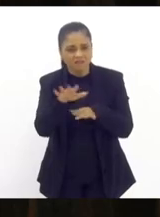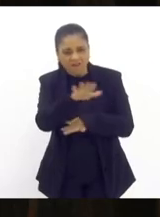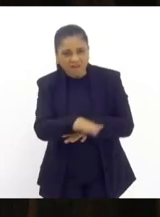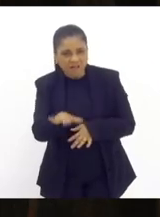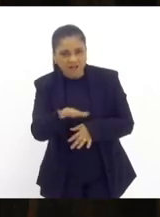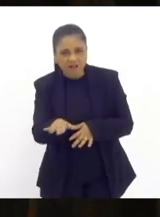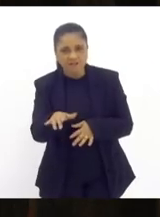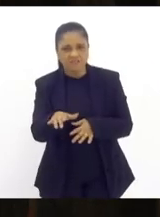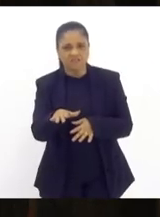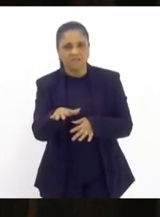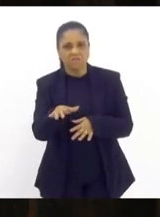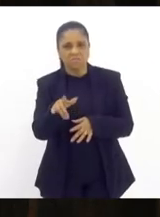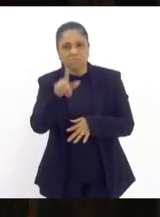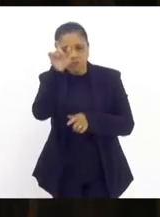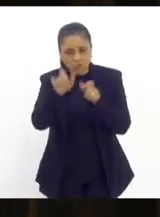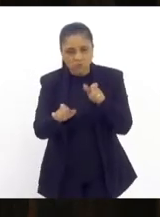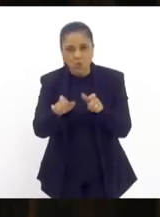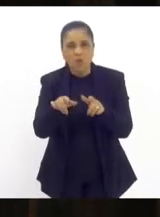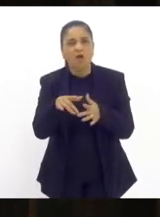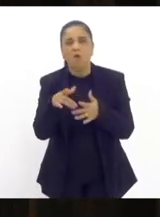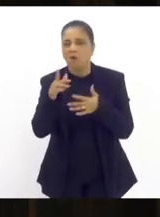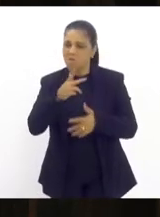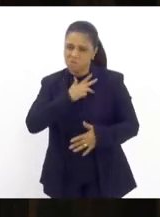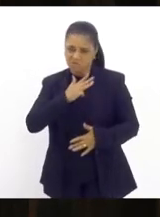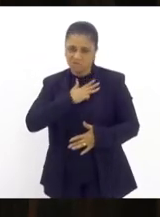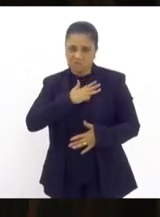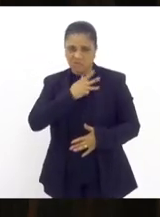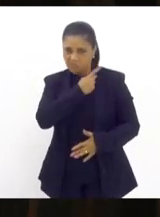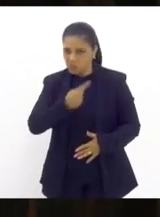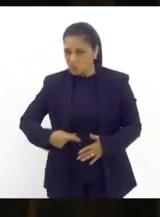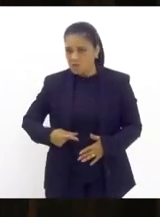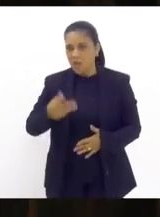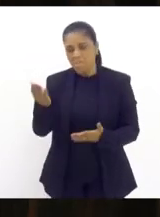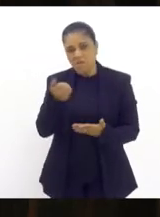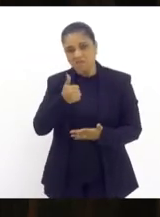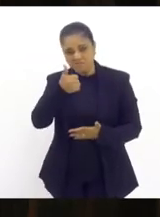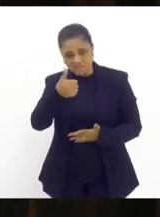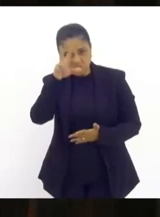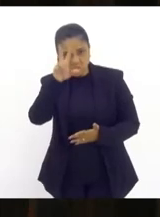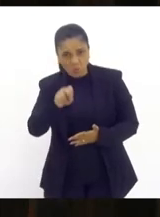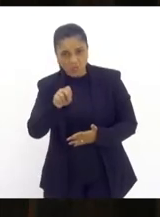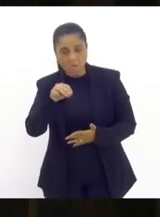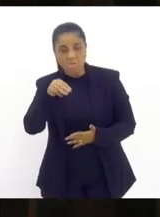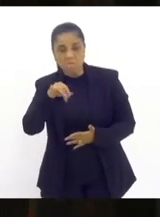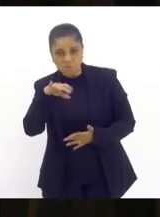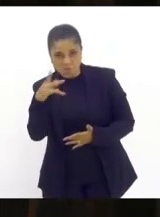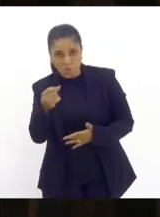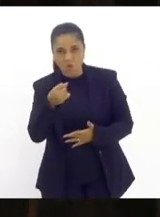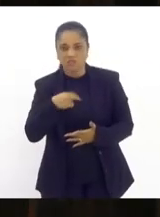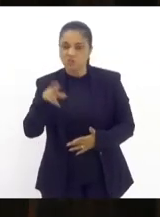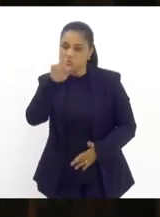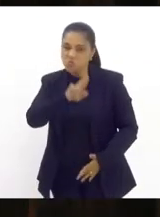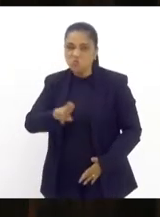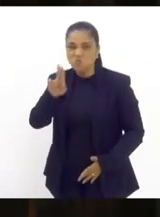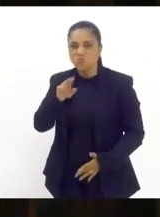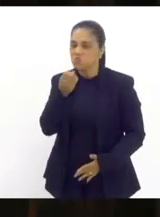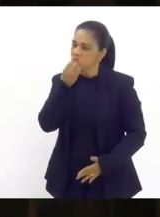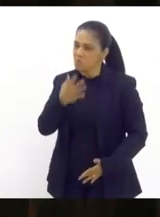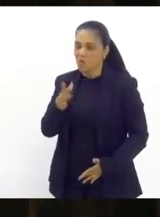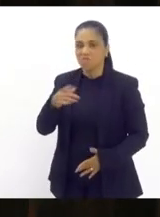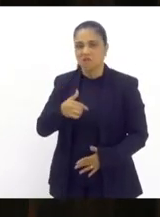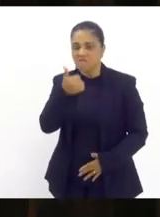Lula pega esses 150 milhões e Faça bom uso deles porque 26 mil reais